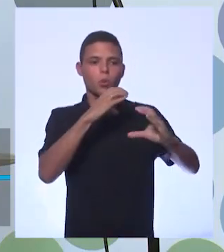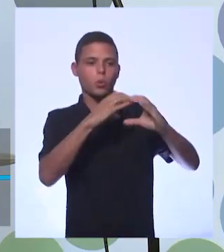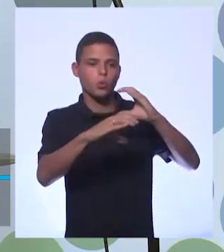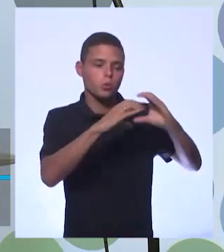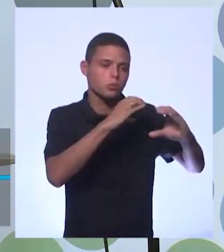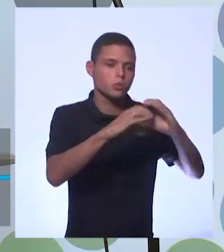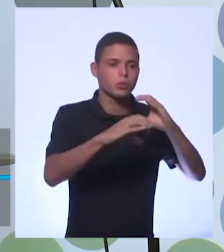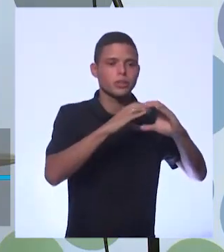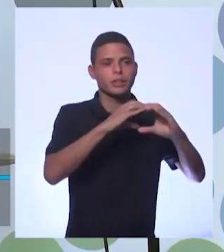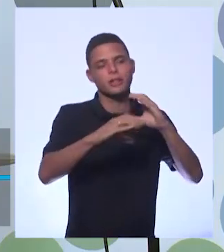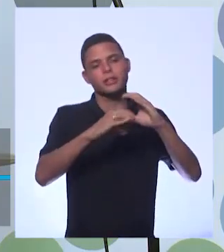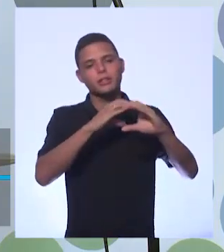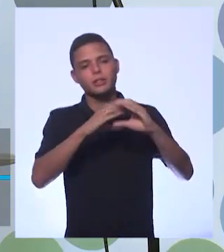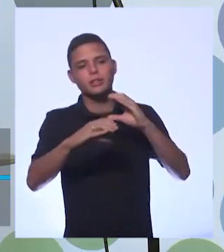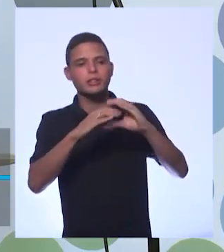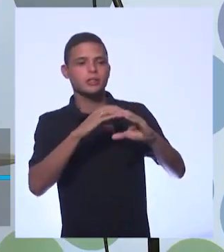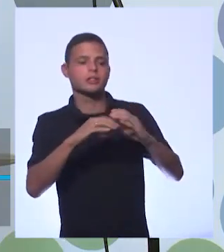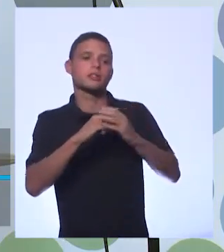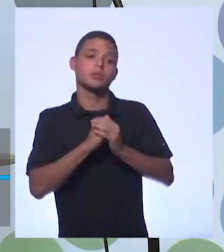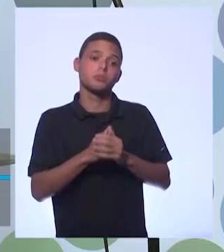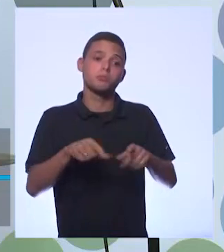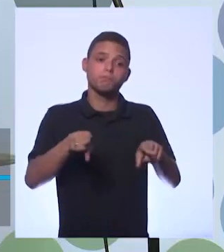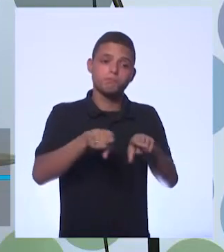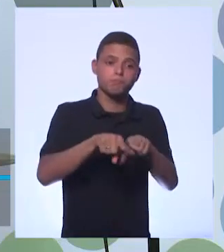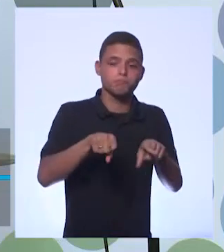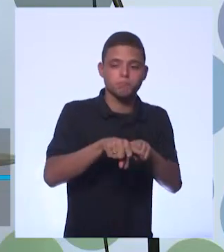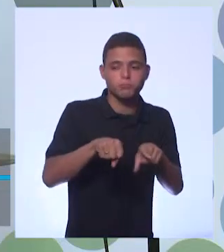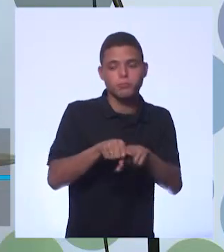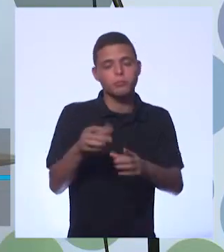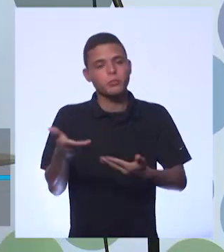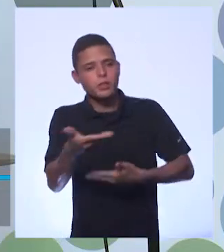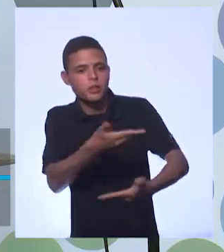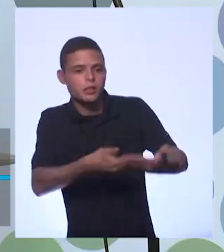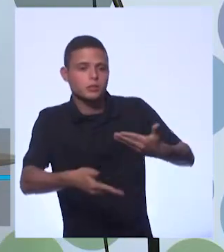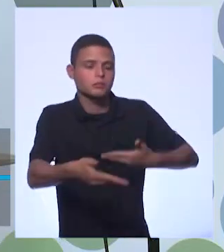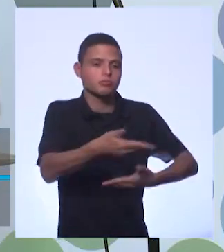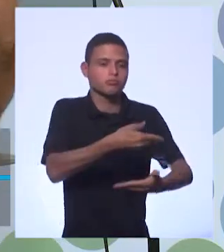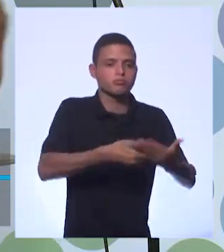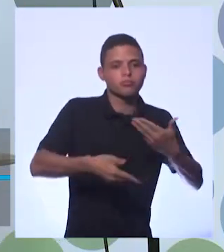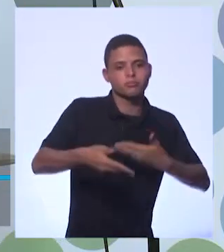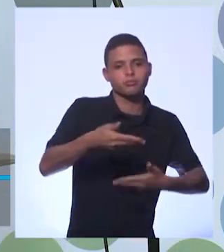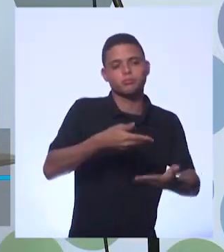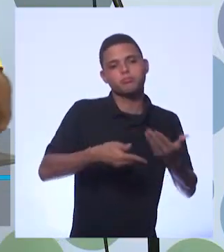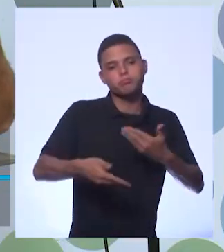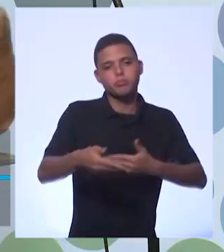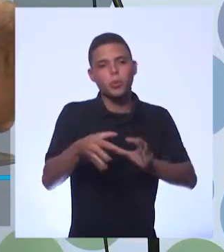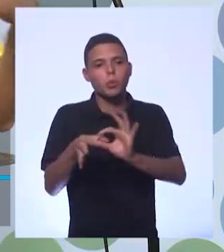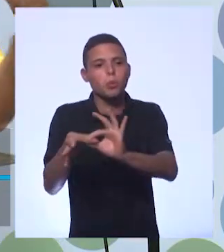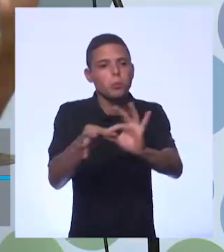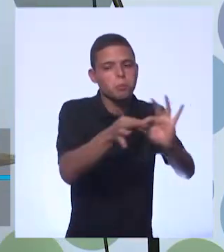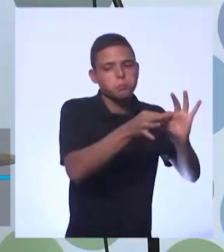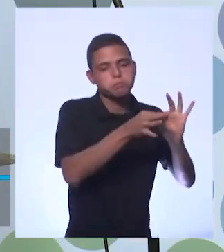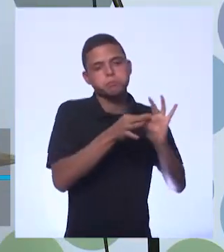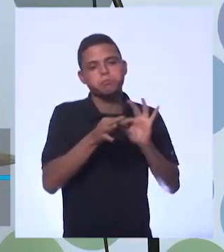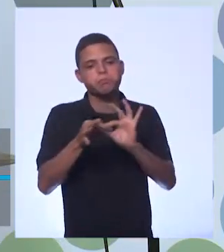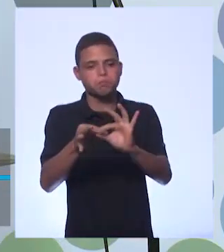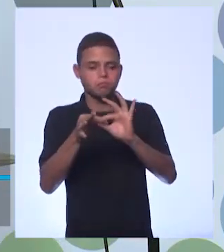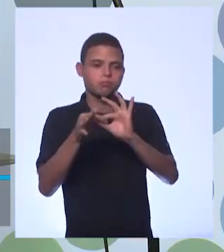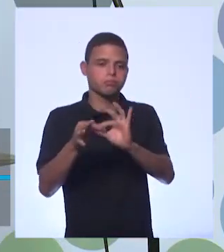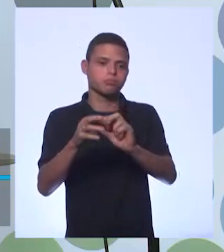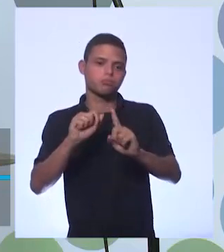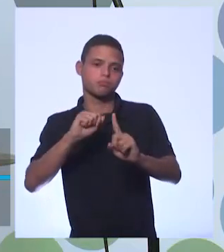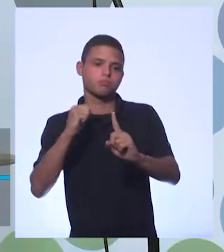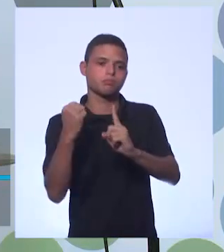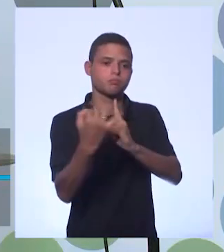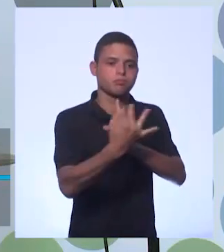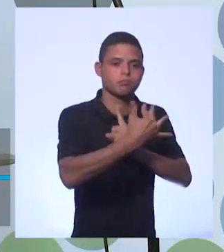comunicação, né? Na comunicação e na interpelação, no modo como nós vinculamos toda uma comunidade, né? Eu acho